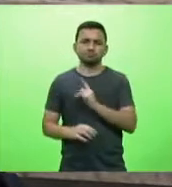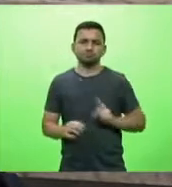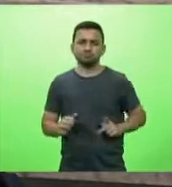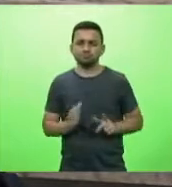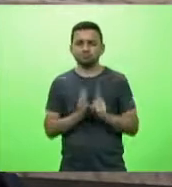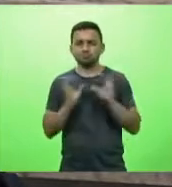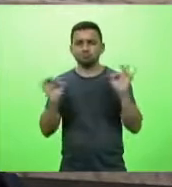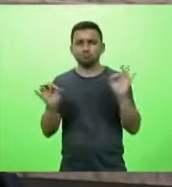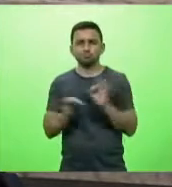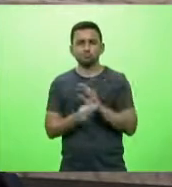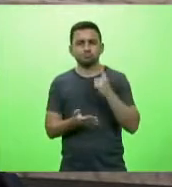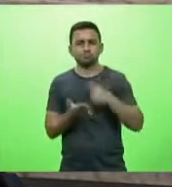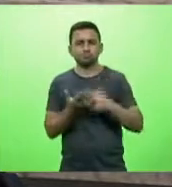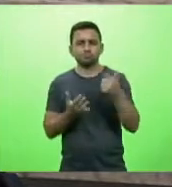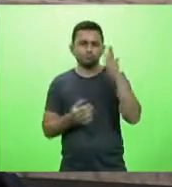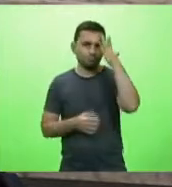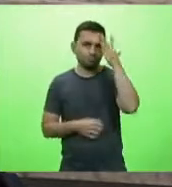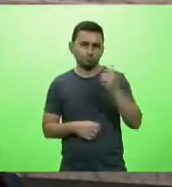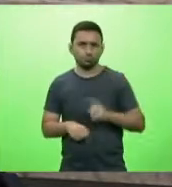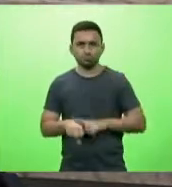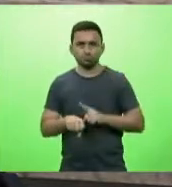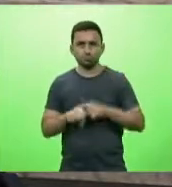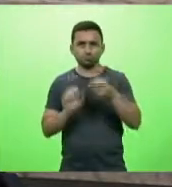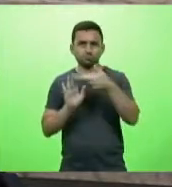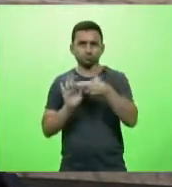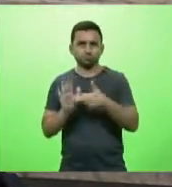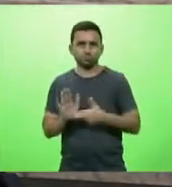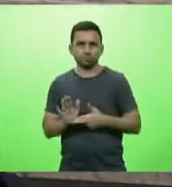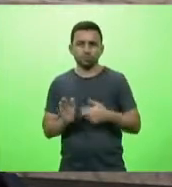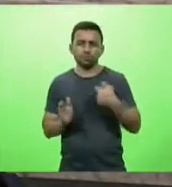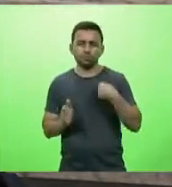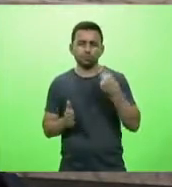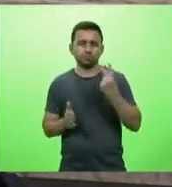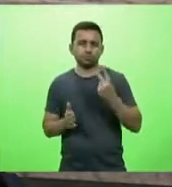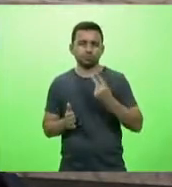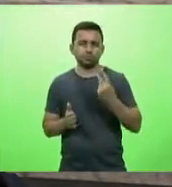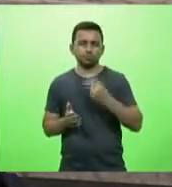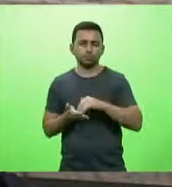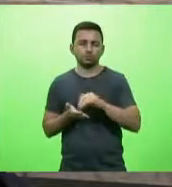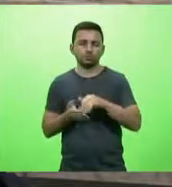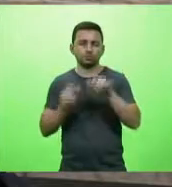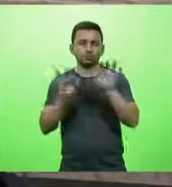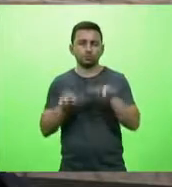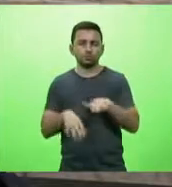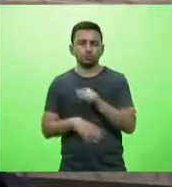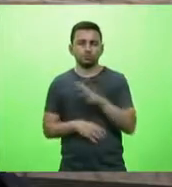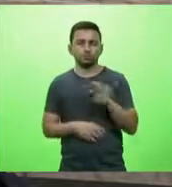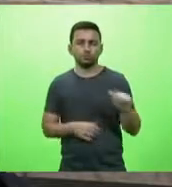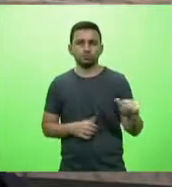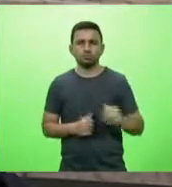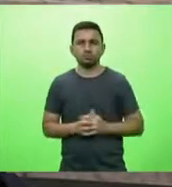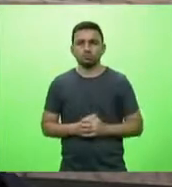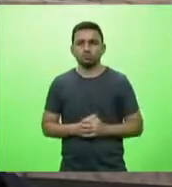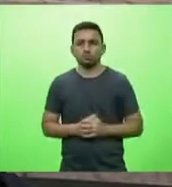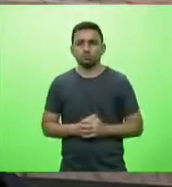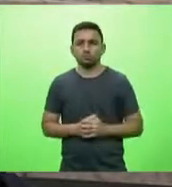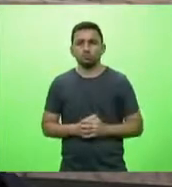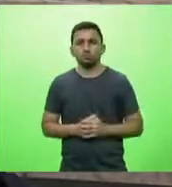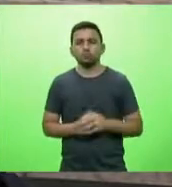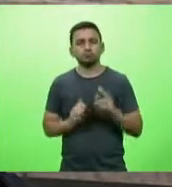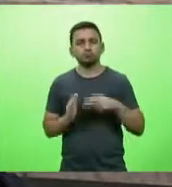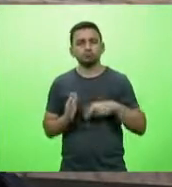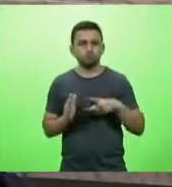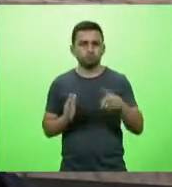sessão, convocou outro ordinário para o dia seguinte, no horário regimental, para constar eu, segundo o secretário da Varinha presente, ata. Ainda faço leitura, senhor